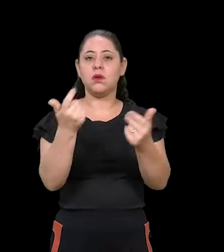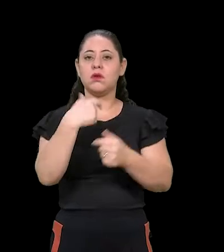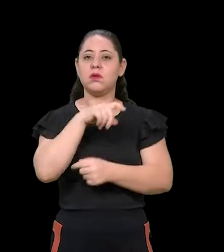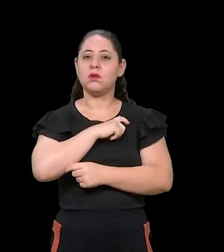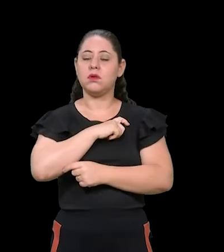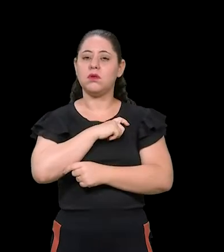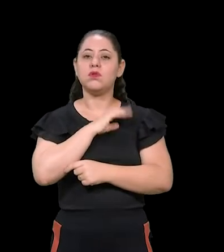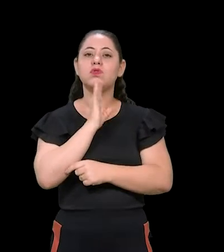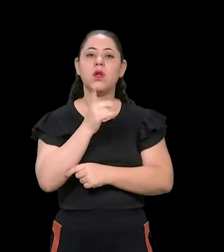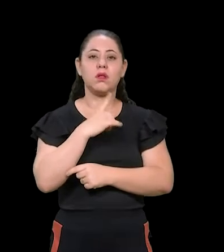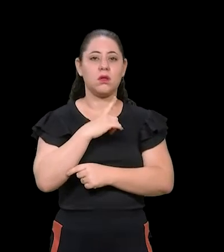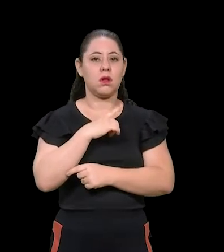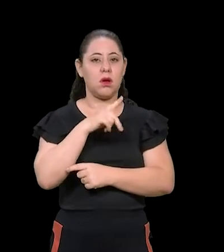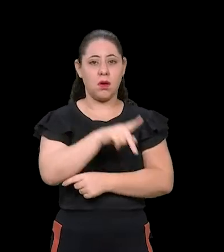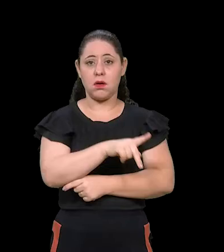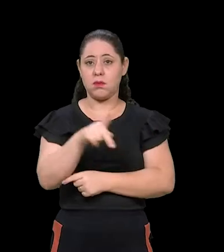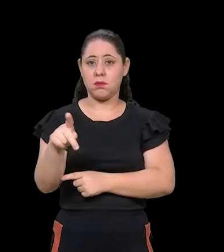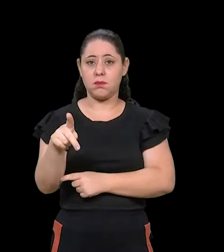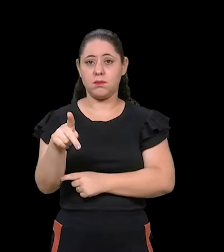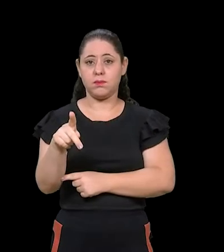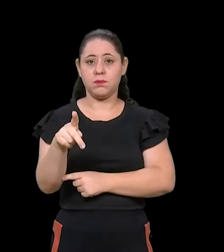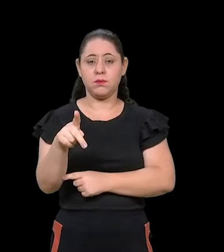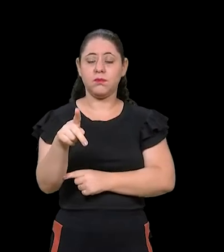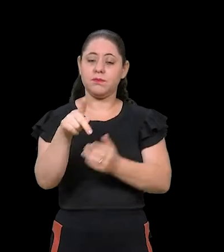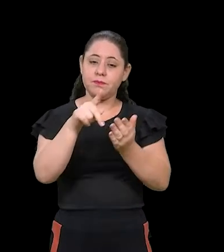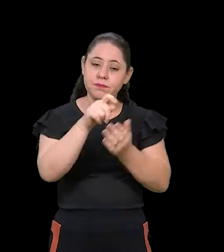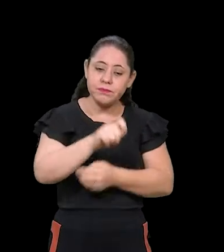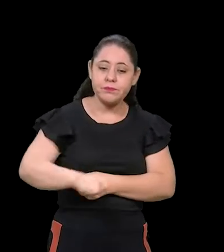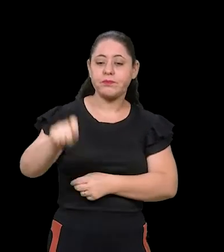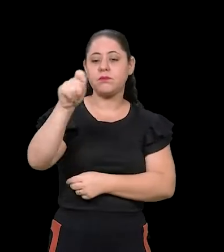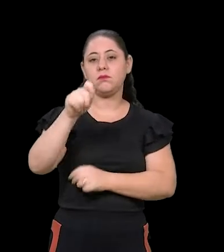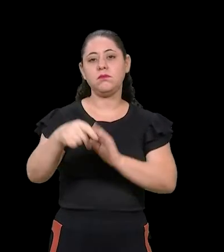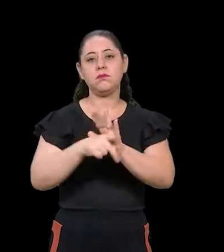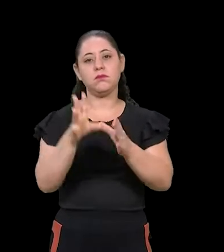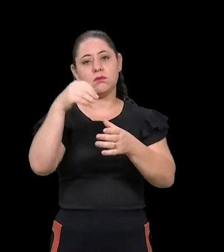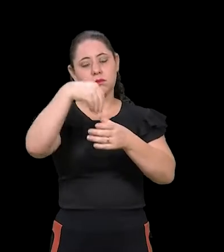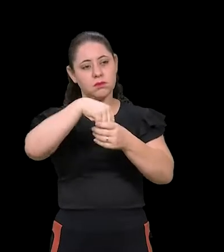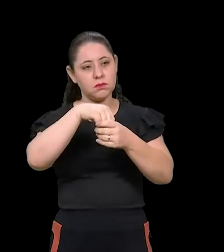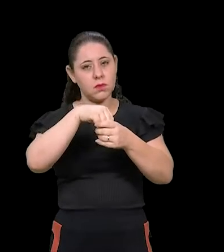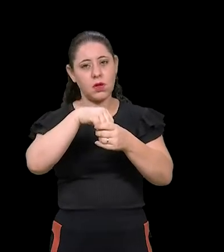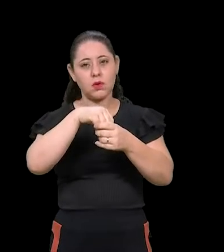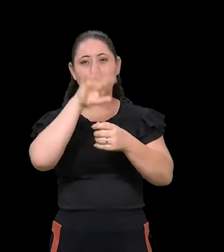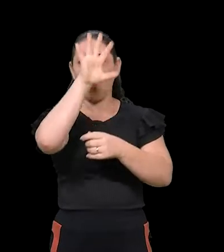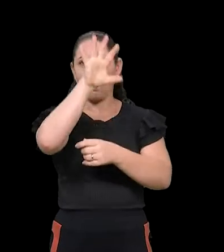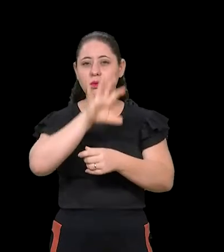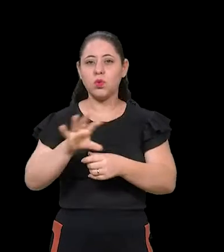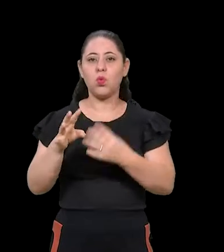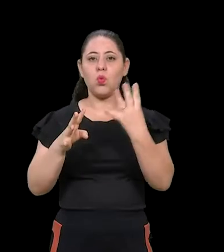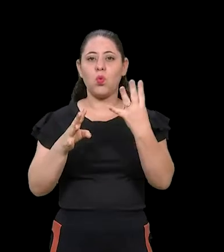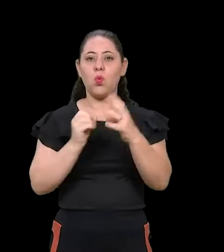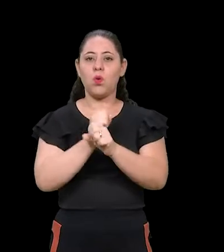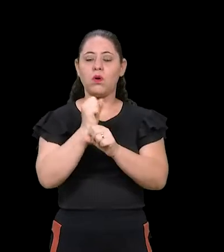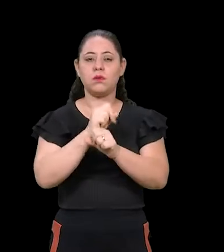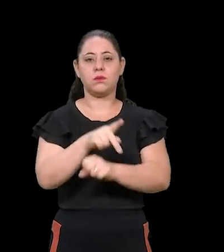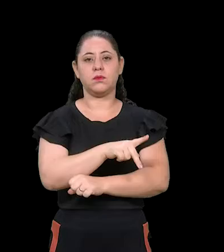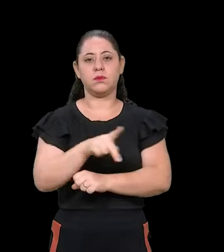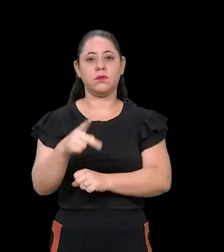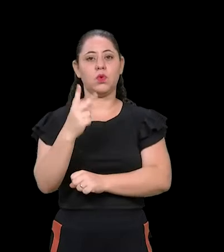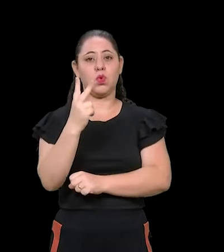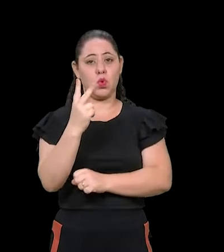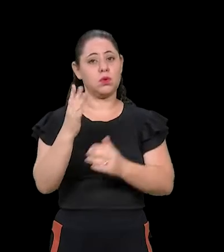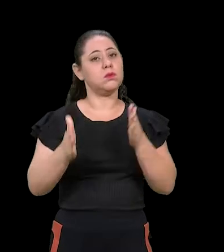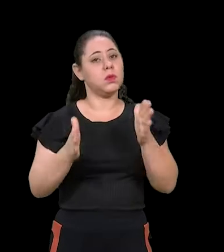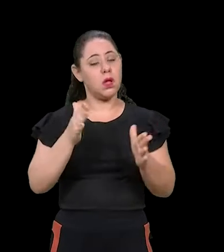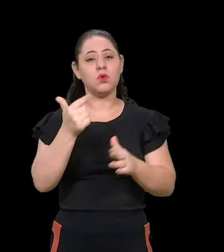eu já assumi, o Sebrae tem uma presidência de uma associação, né, entre os Sebrais do Brasil todo. Eu fiquei 4 anos